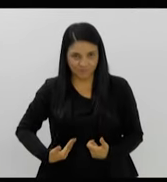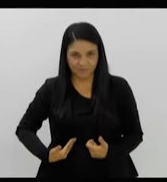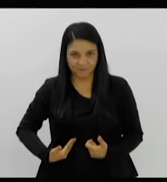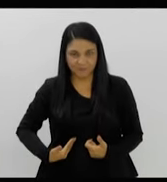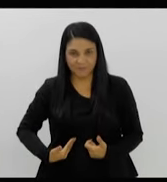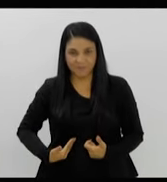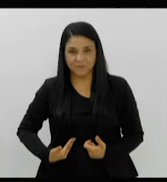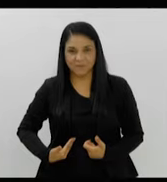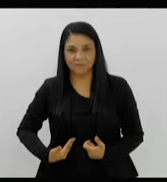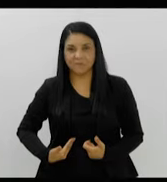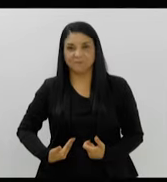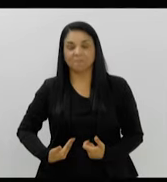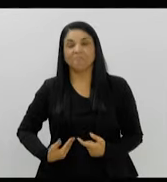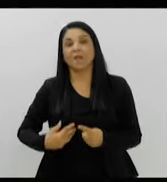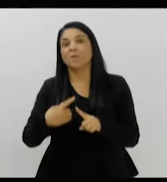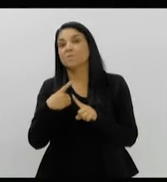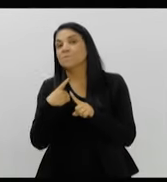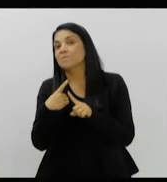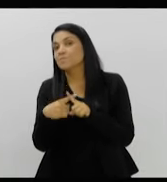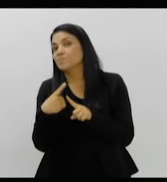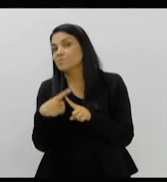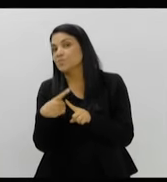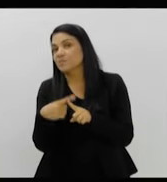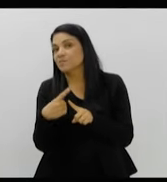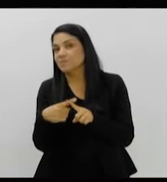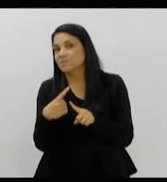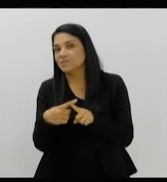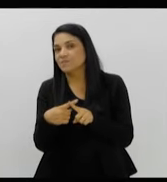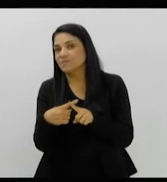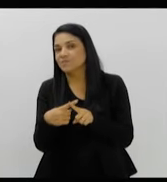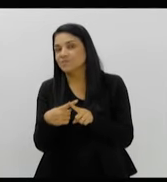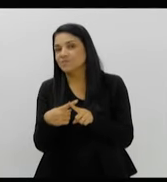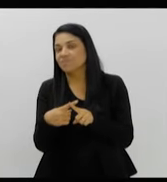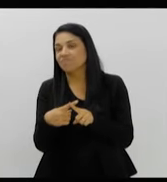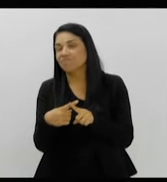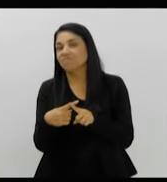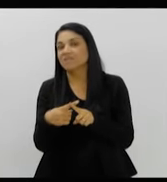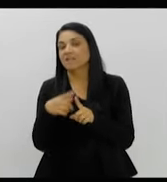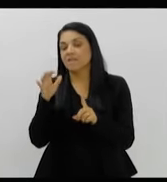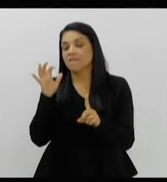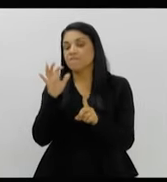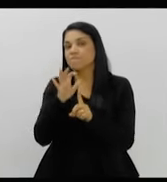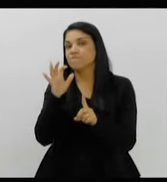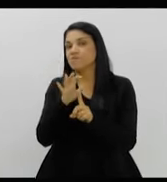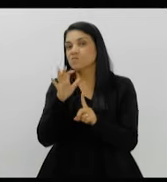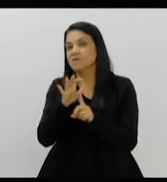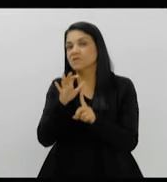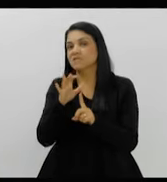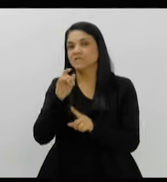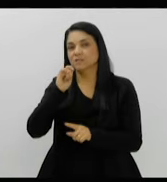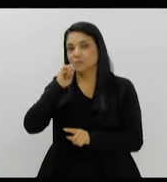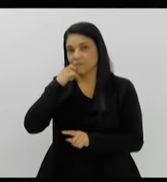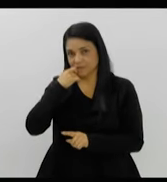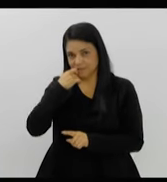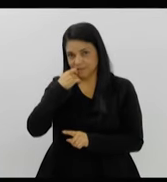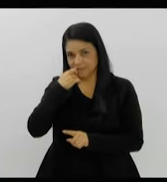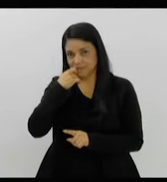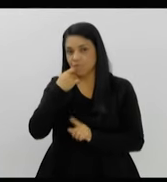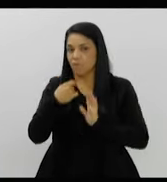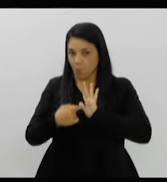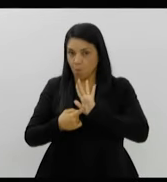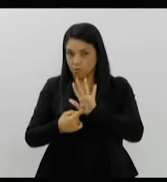pública por ele teria as digitais do Eduardo paaz Eu já demonstrei mas vou